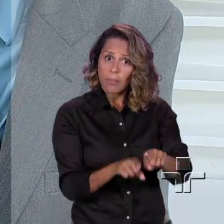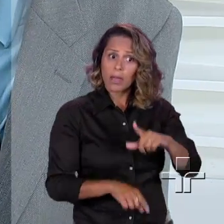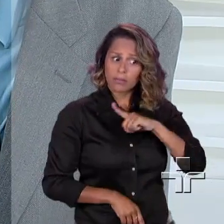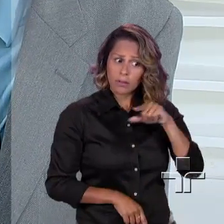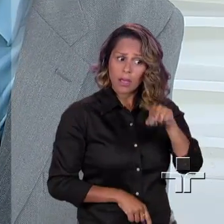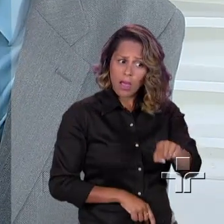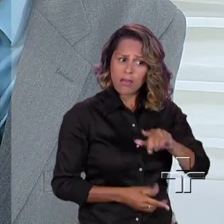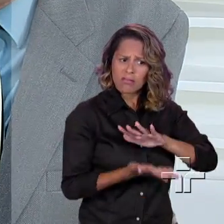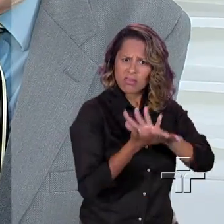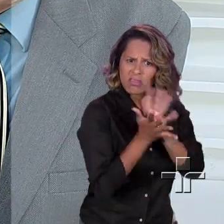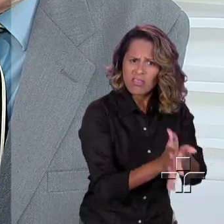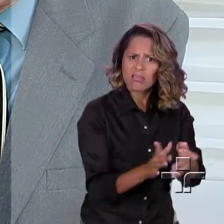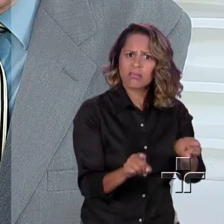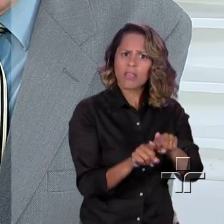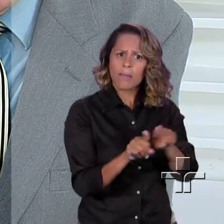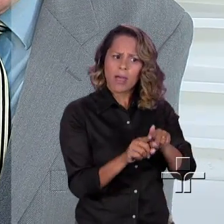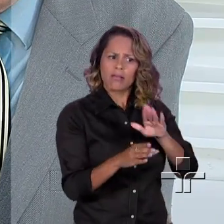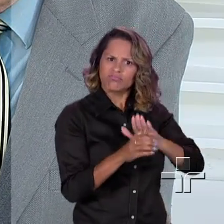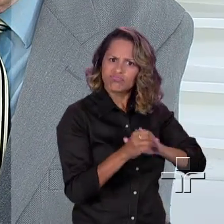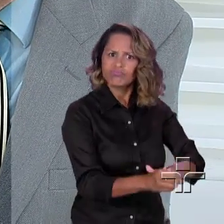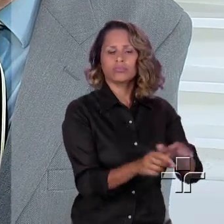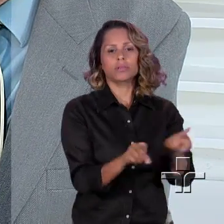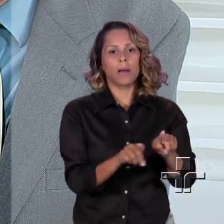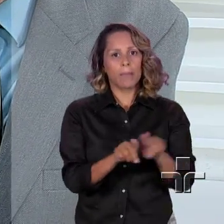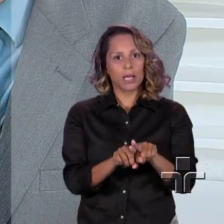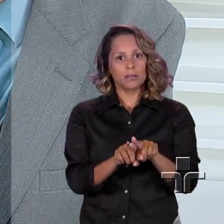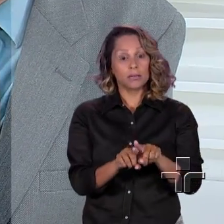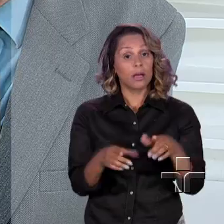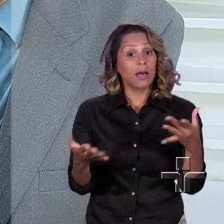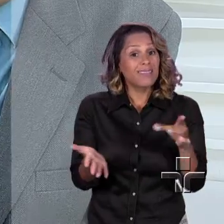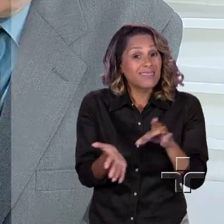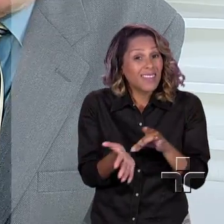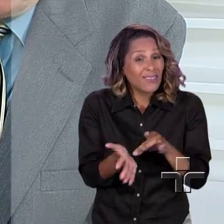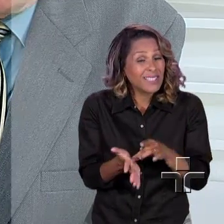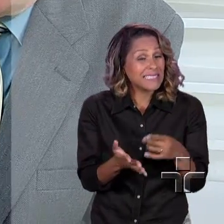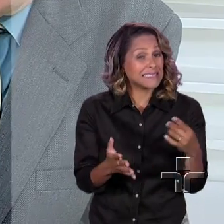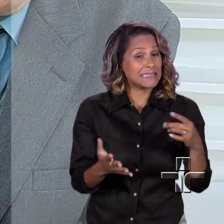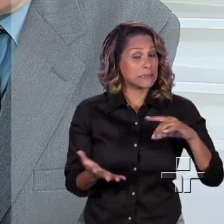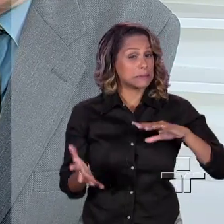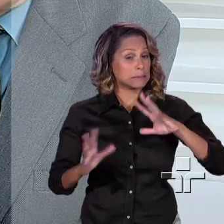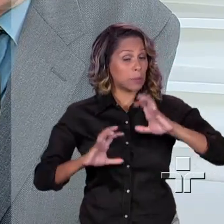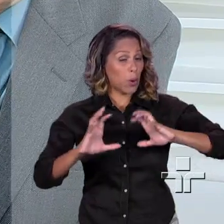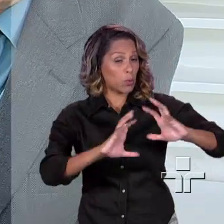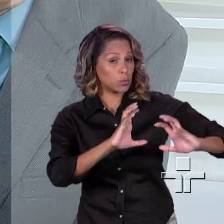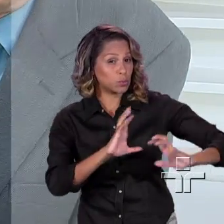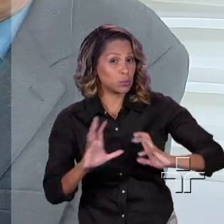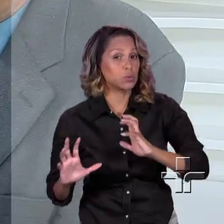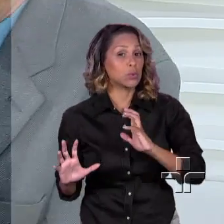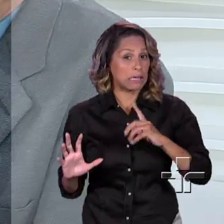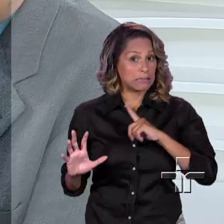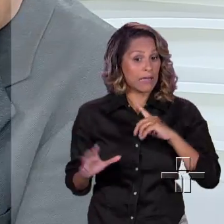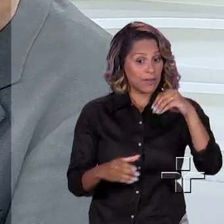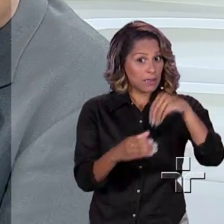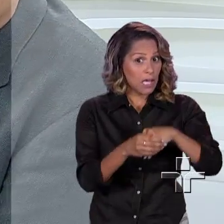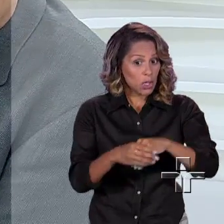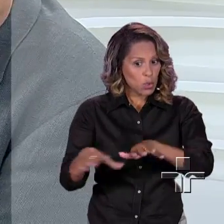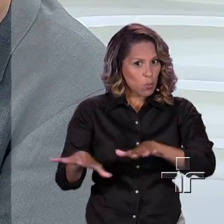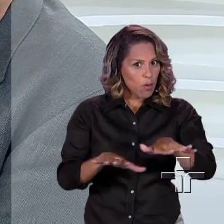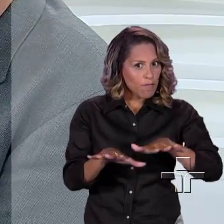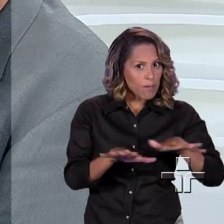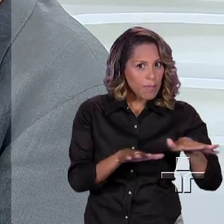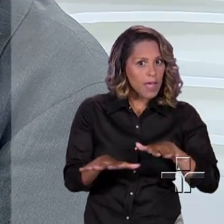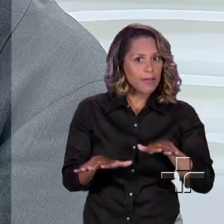sofrendo discriminação, opressão. Isso, na verdade, causou uma certa polêmica dentro do movimento e uma certa divisão entre